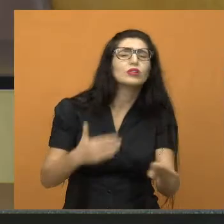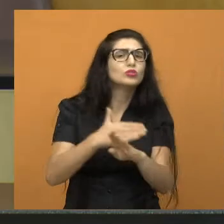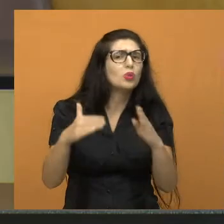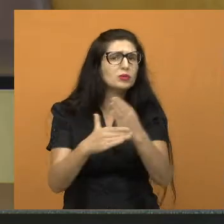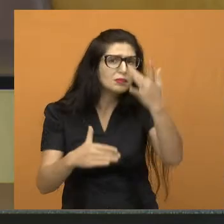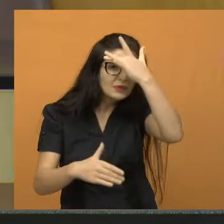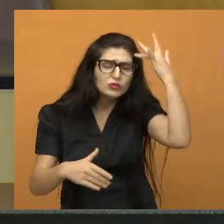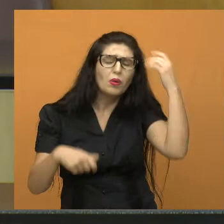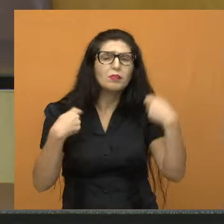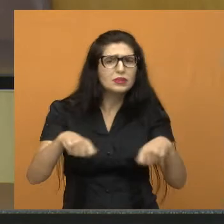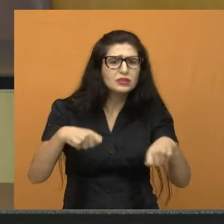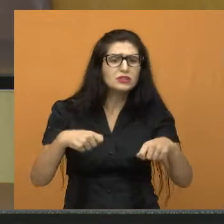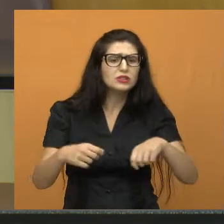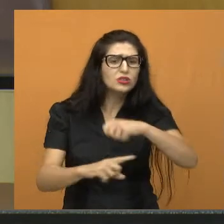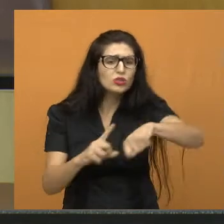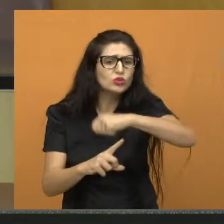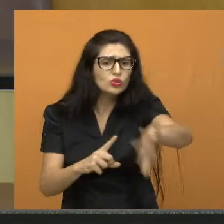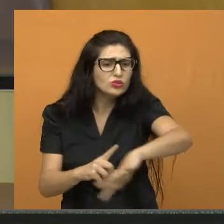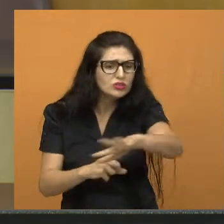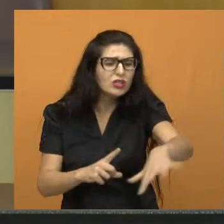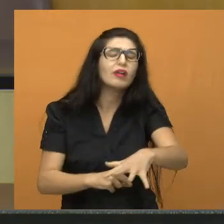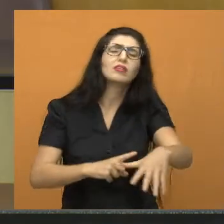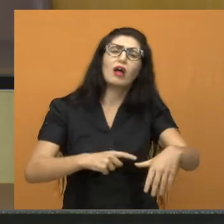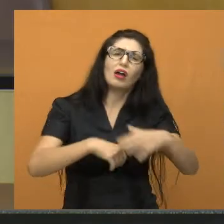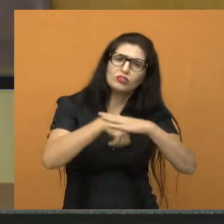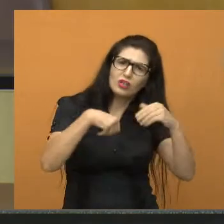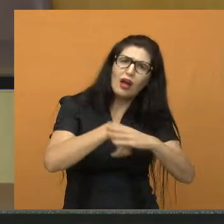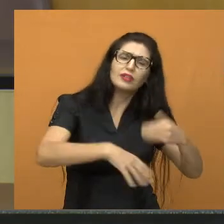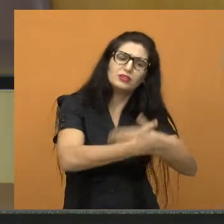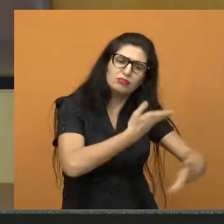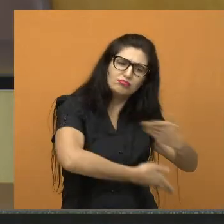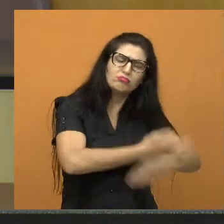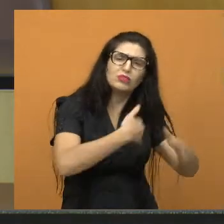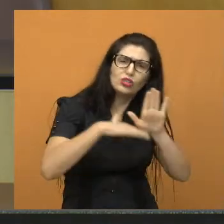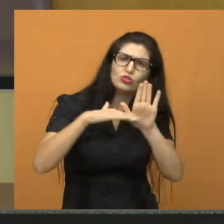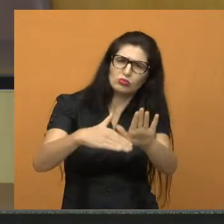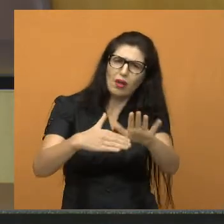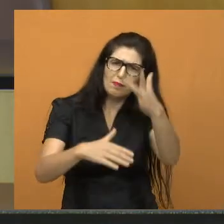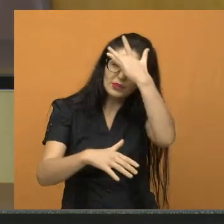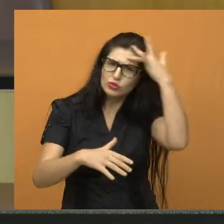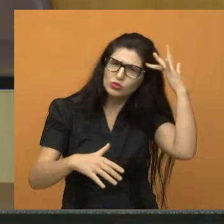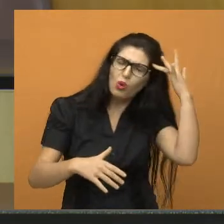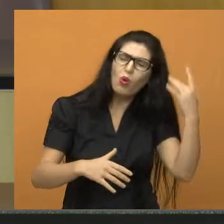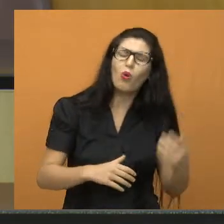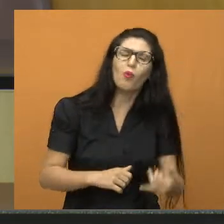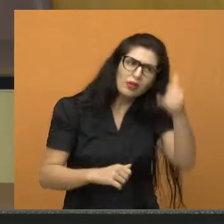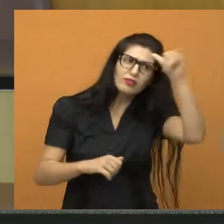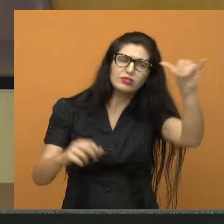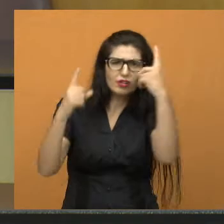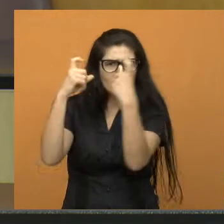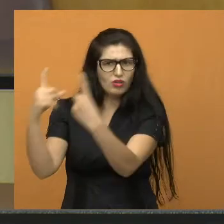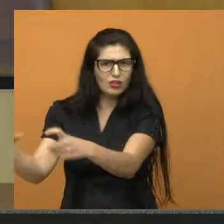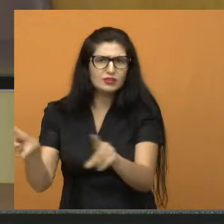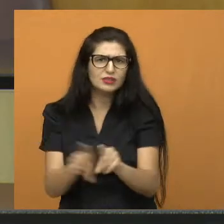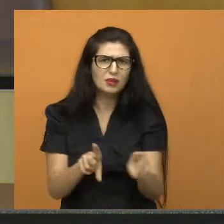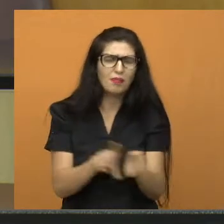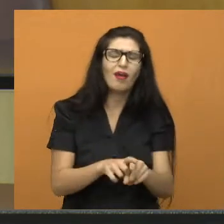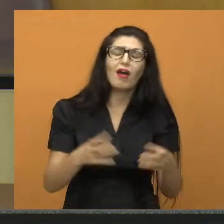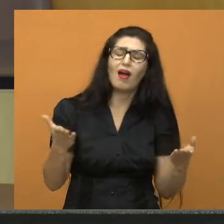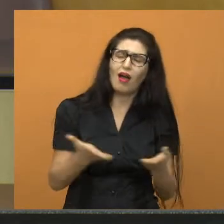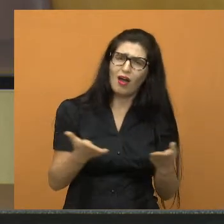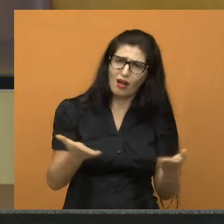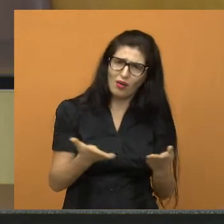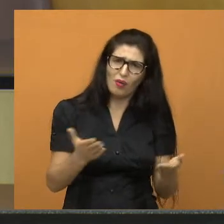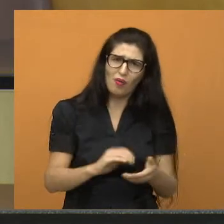a sociedade ser justa, solidária e fraterna. E, sem mais delongas, então eu passo agora a